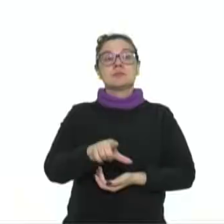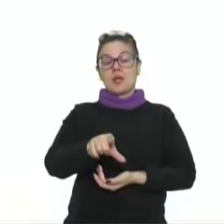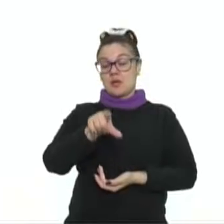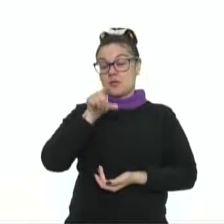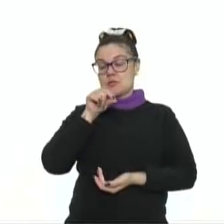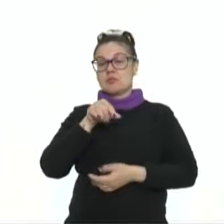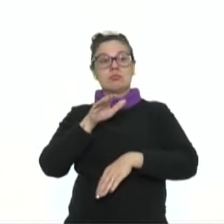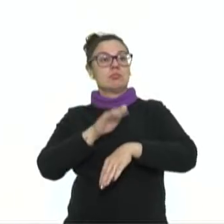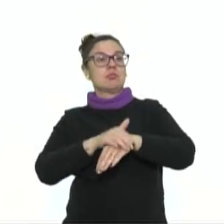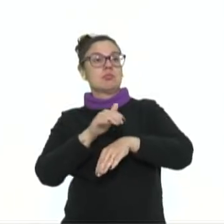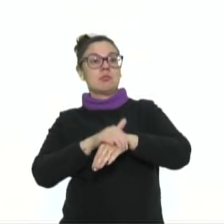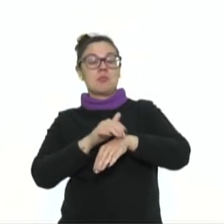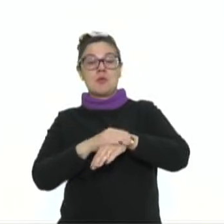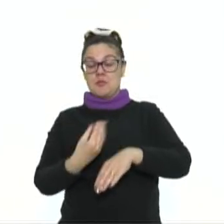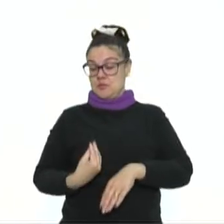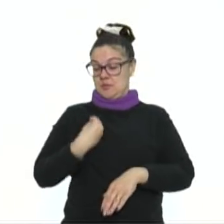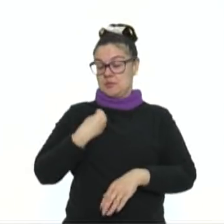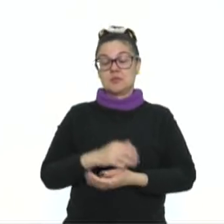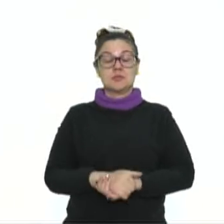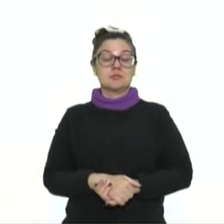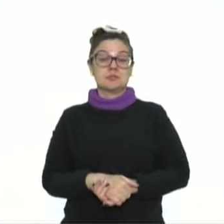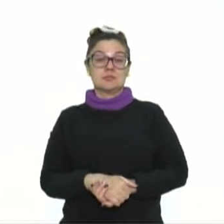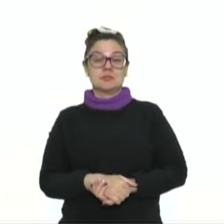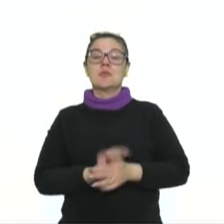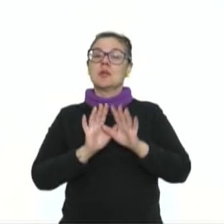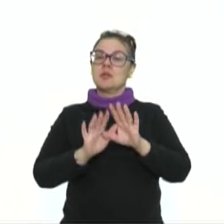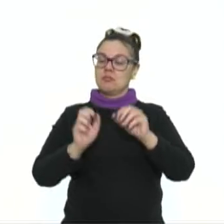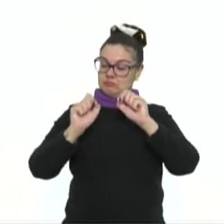seria autônoma sobre a vida. Então,